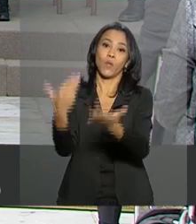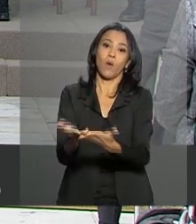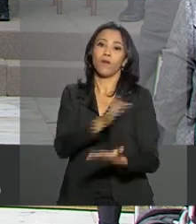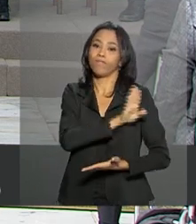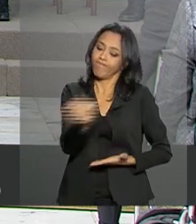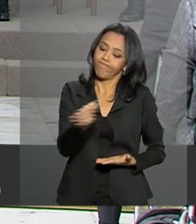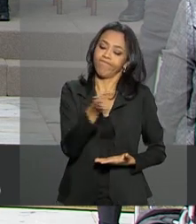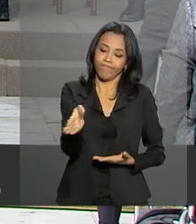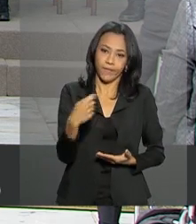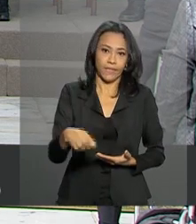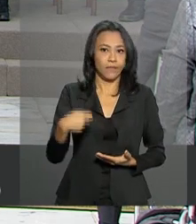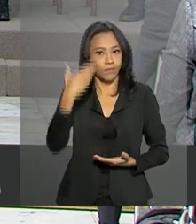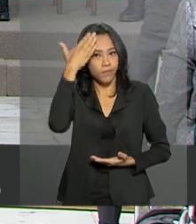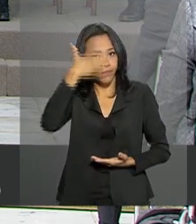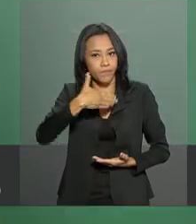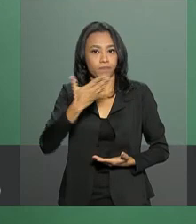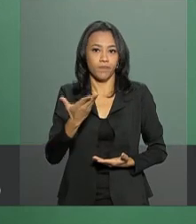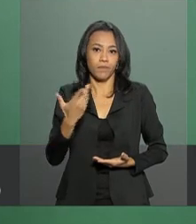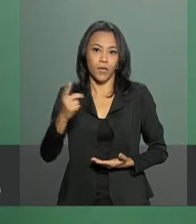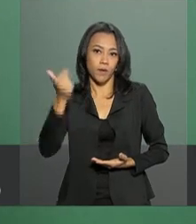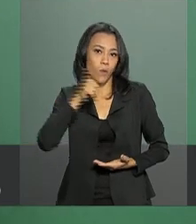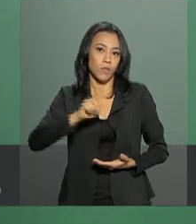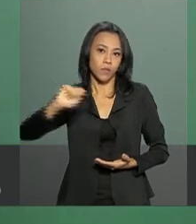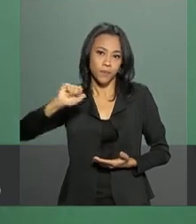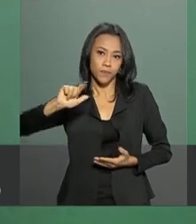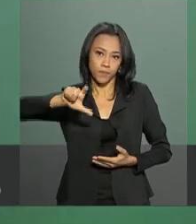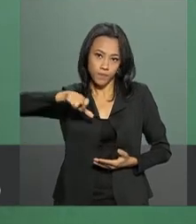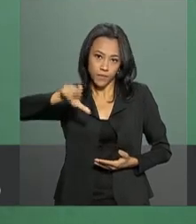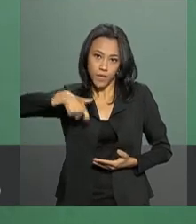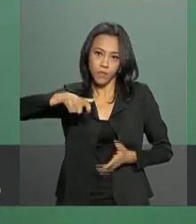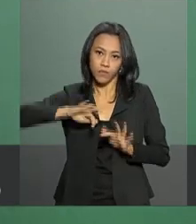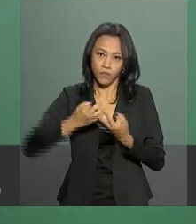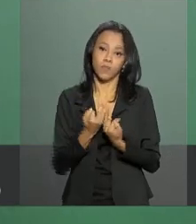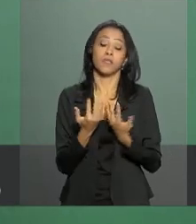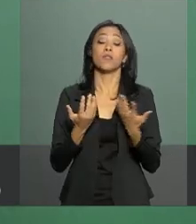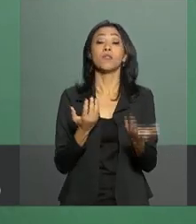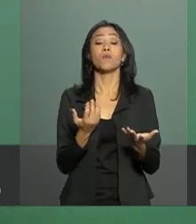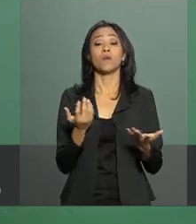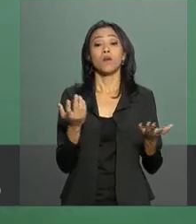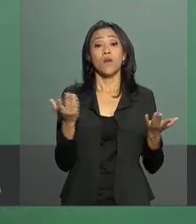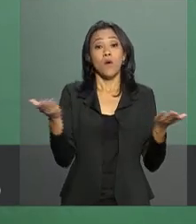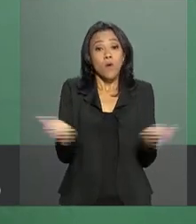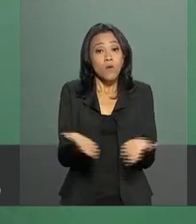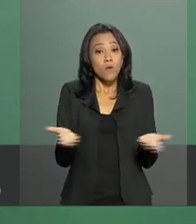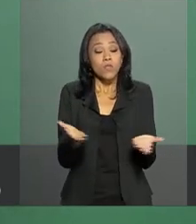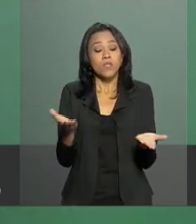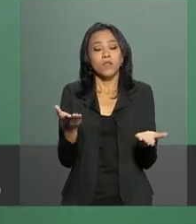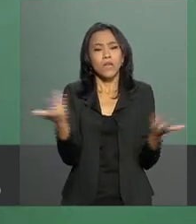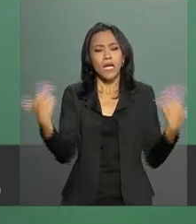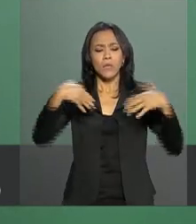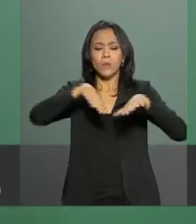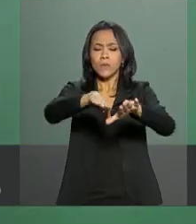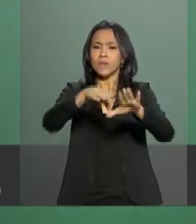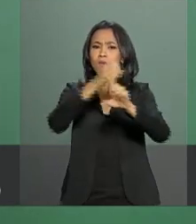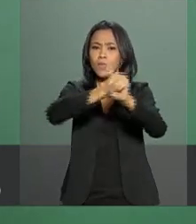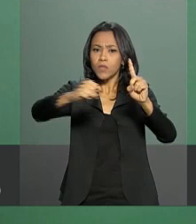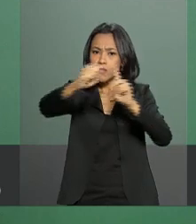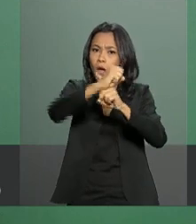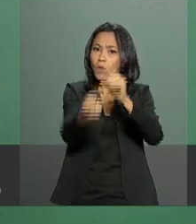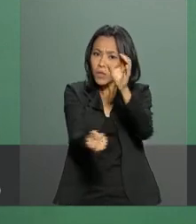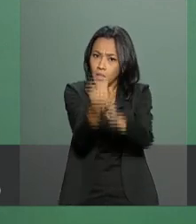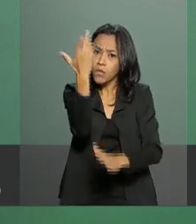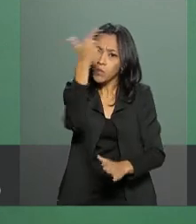escola qualquer mas além disso o fato é que nós na idéia da inclusão social nós queremos um programa chamado